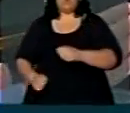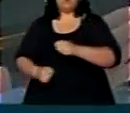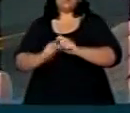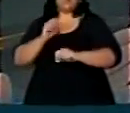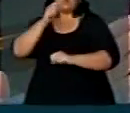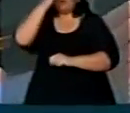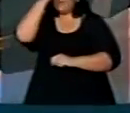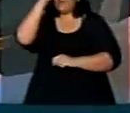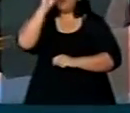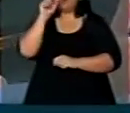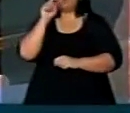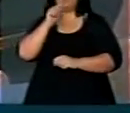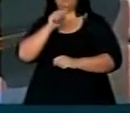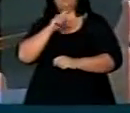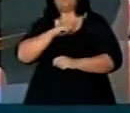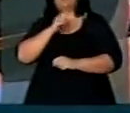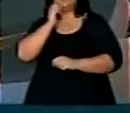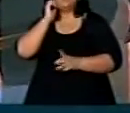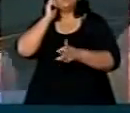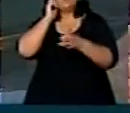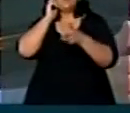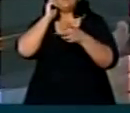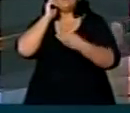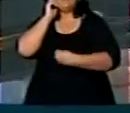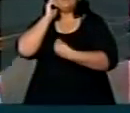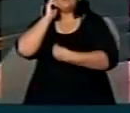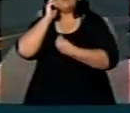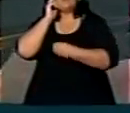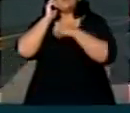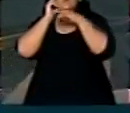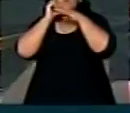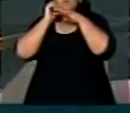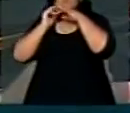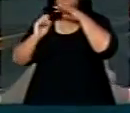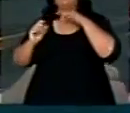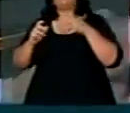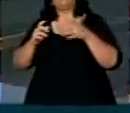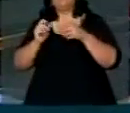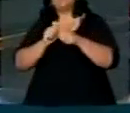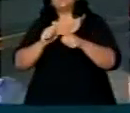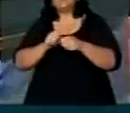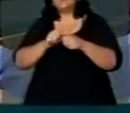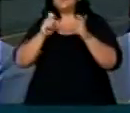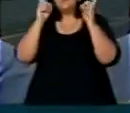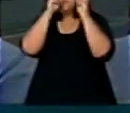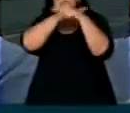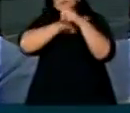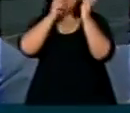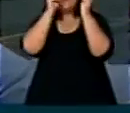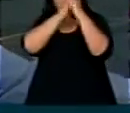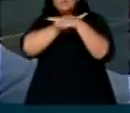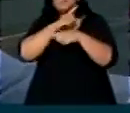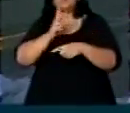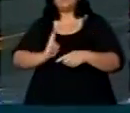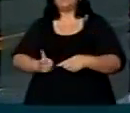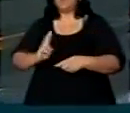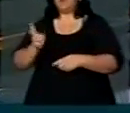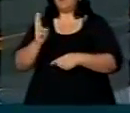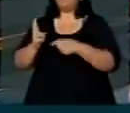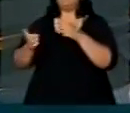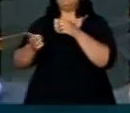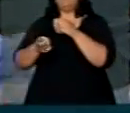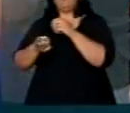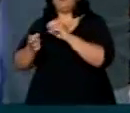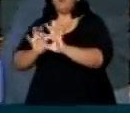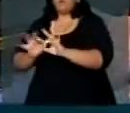viva na situação da canoa de pobre, senhor ministro, atravessando o rio cheio, tampa um buraco aqui, nasce outro